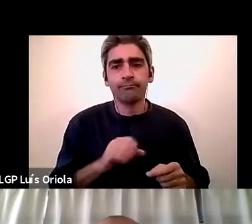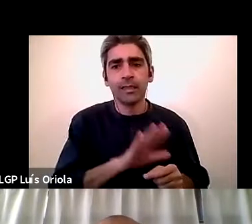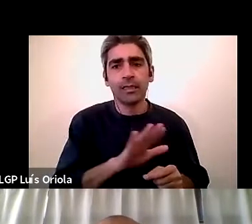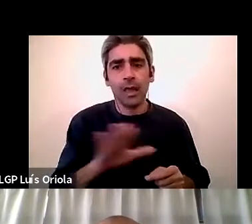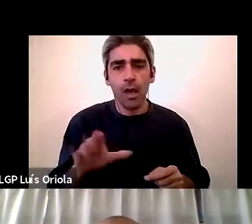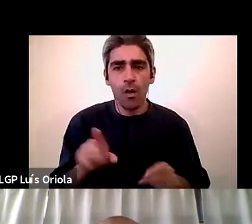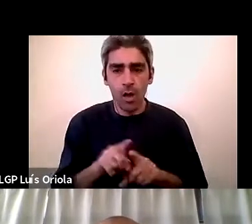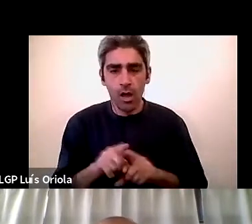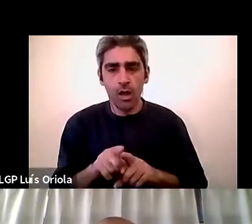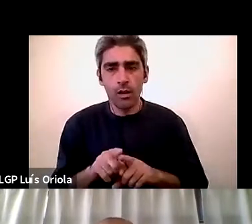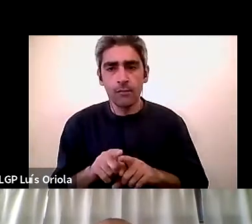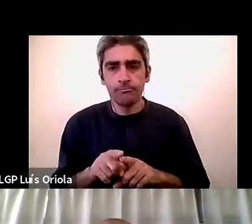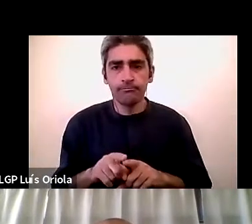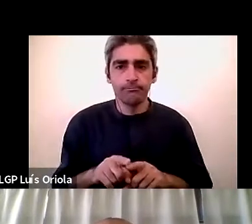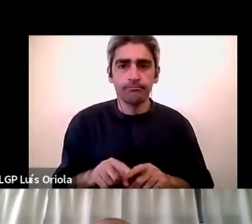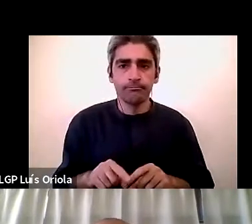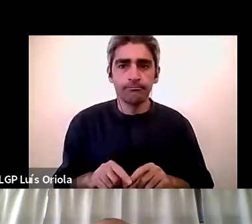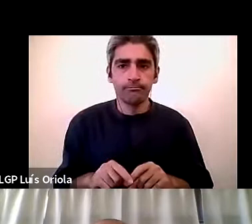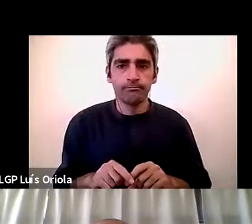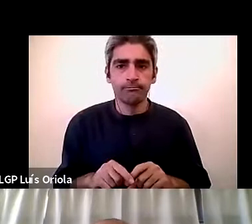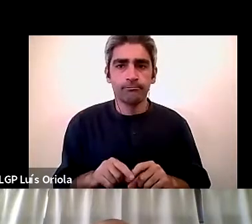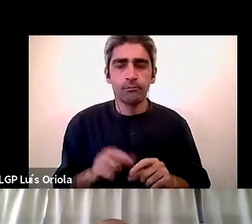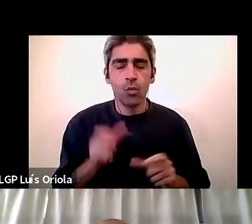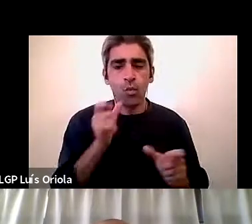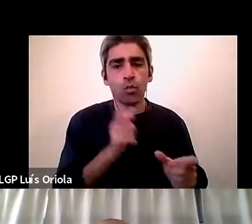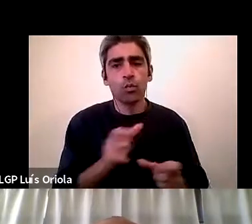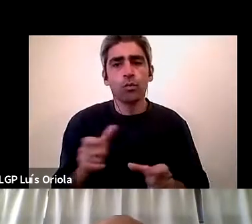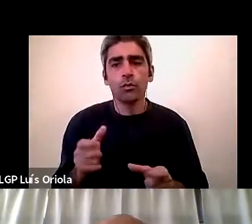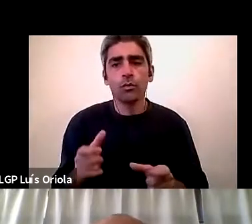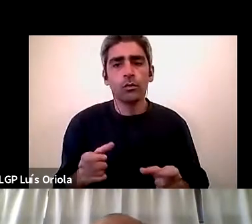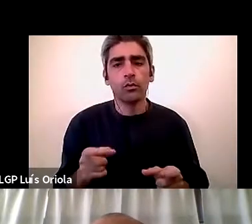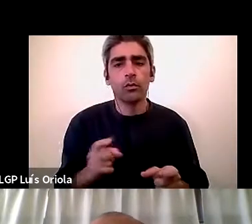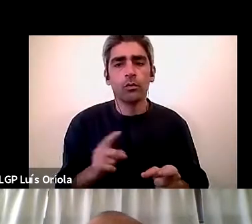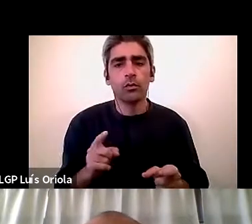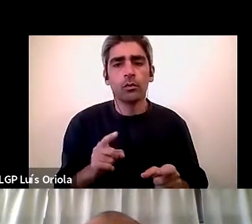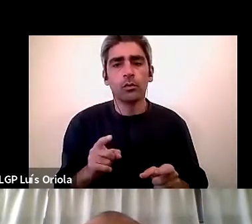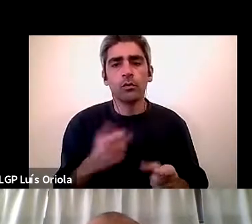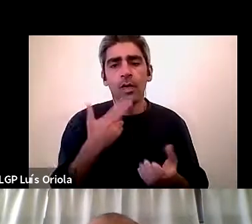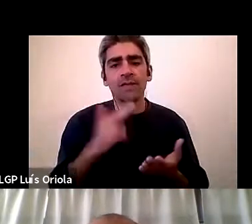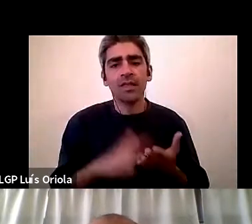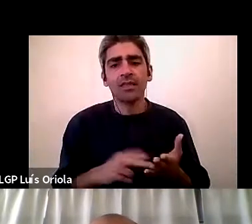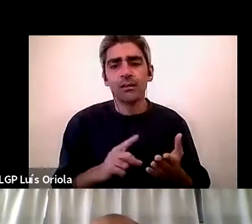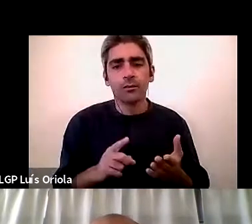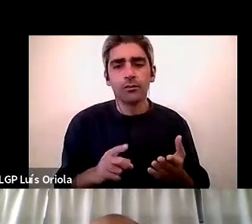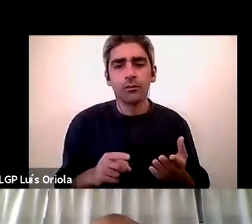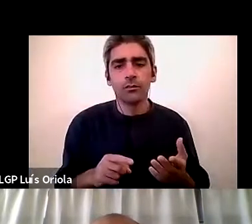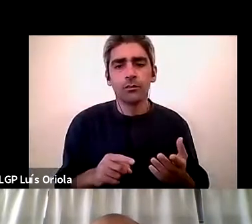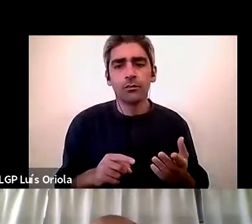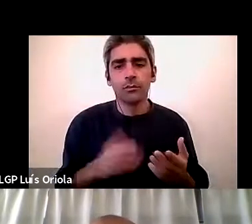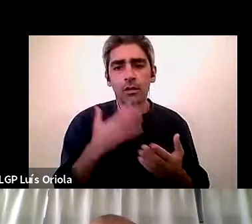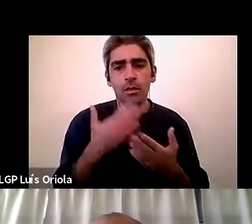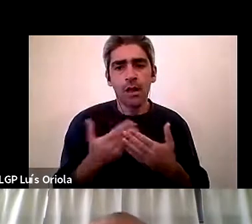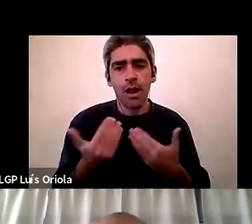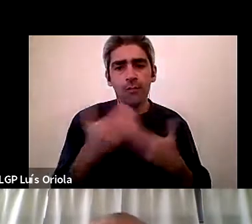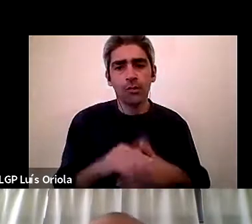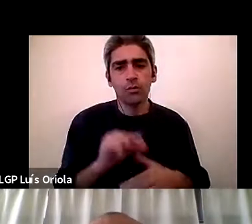estão a ser... O controle não é que não seja efetivo, mas acaba por limitar às